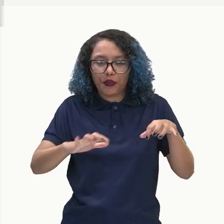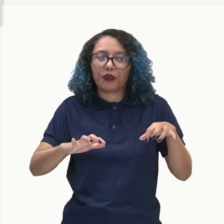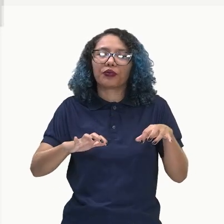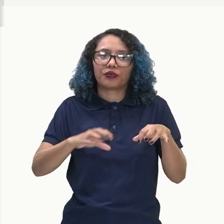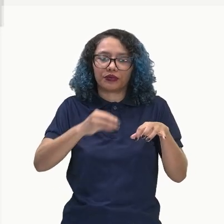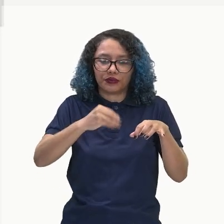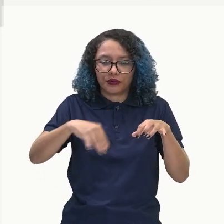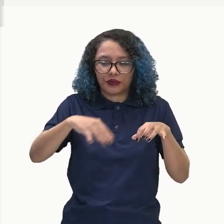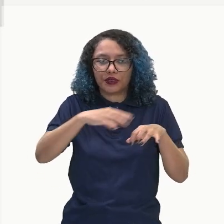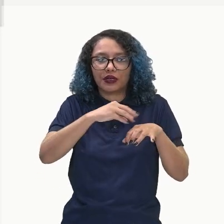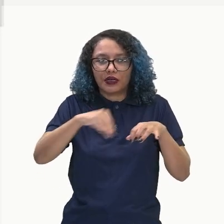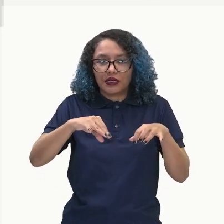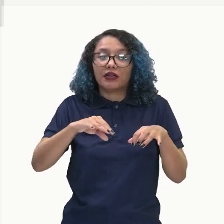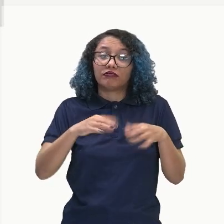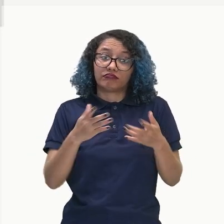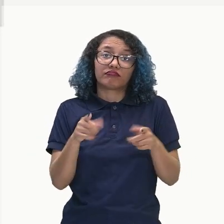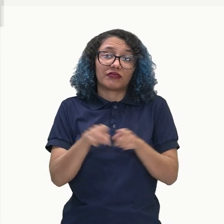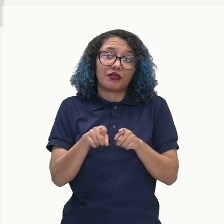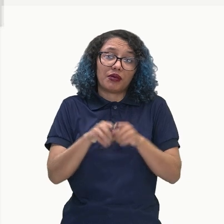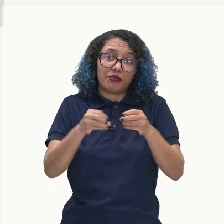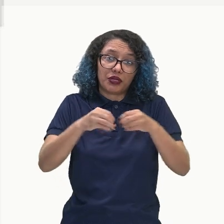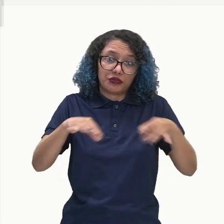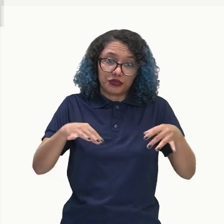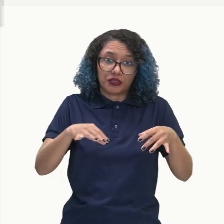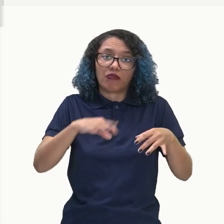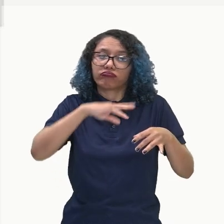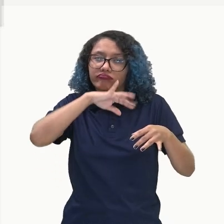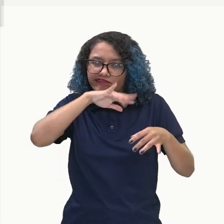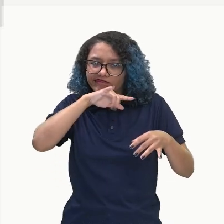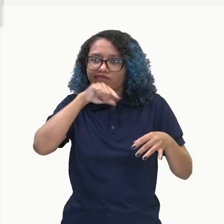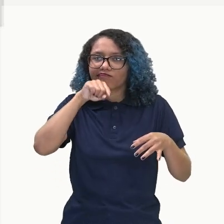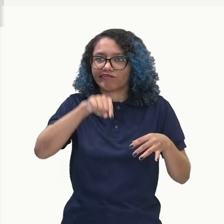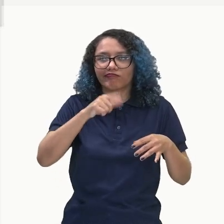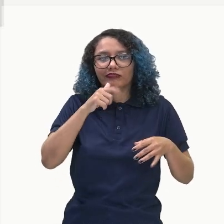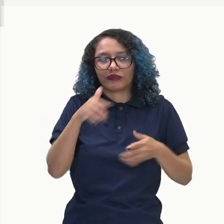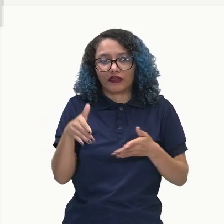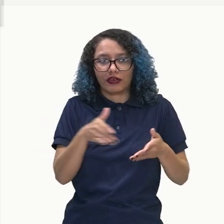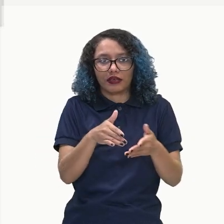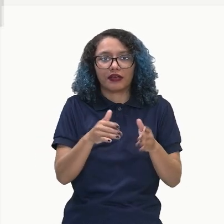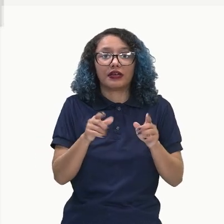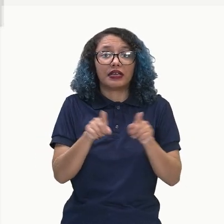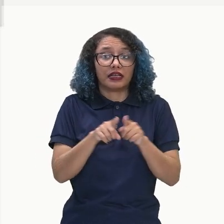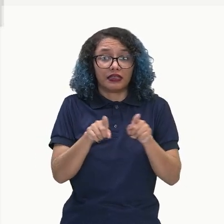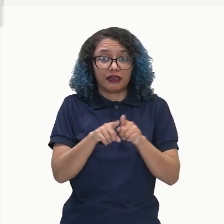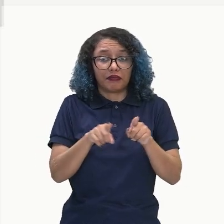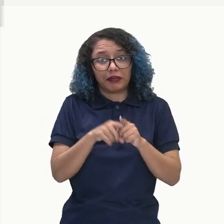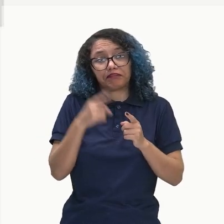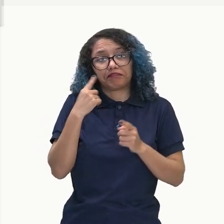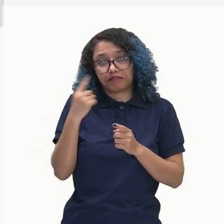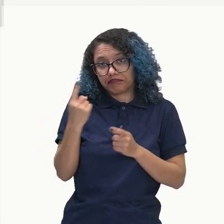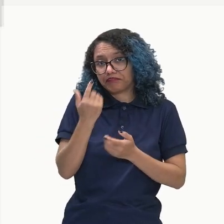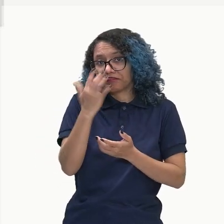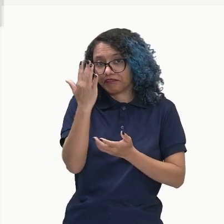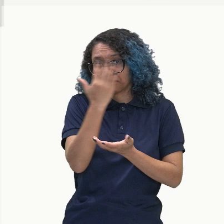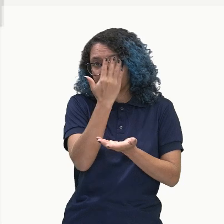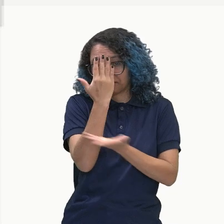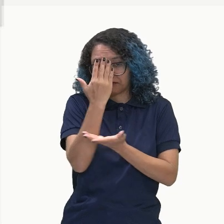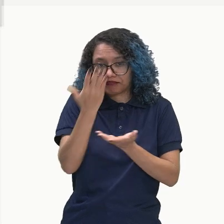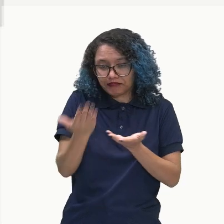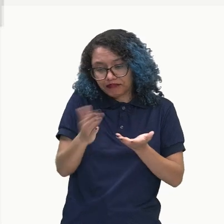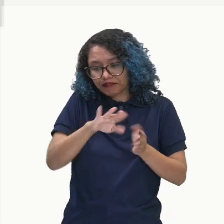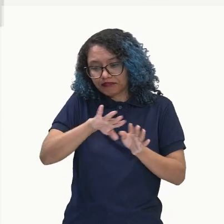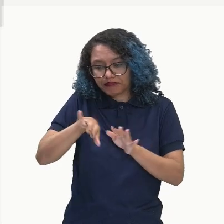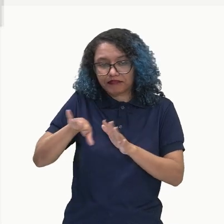aí um prejuízo para o leito desse rio. E a remoção dessa mata ciliar, né, como nós falamos,